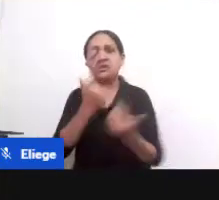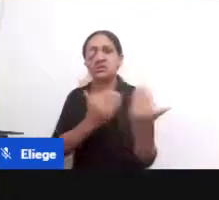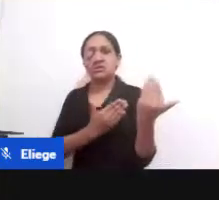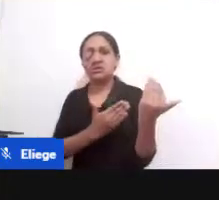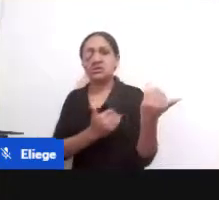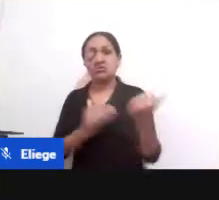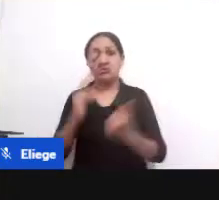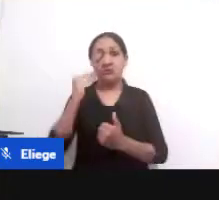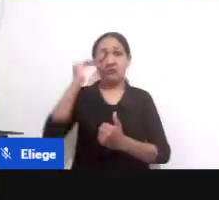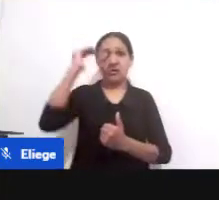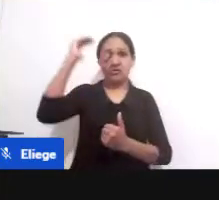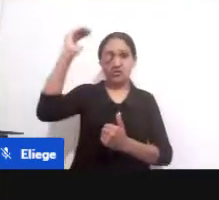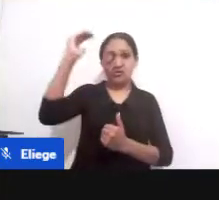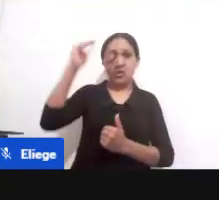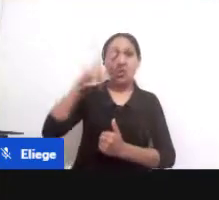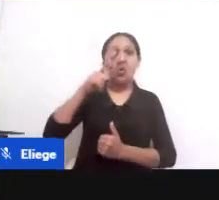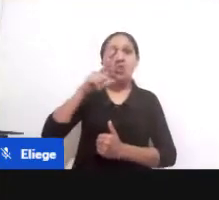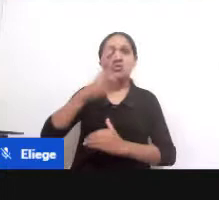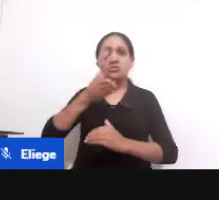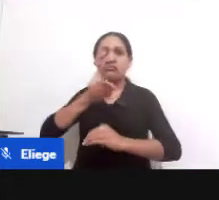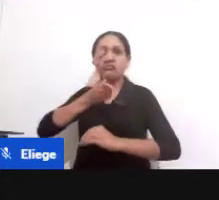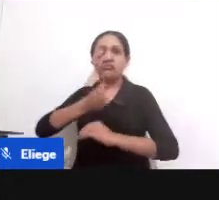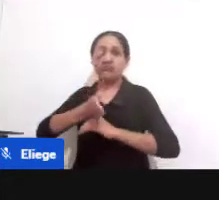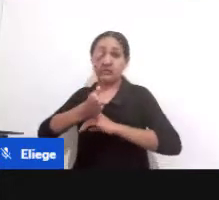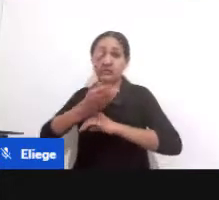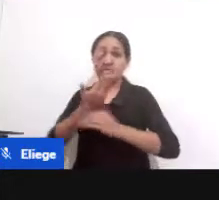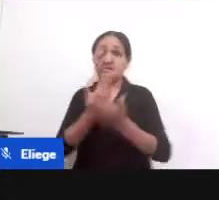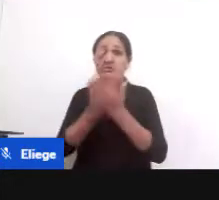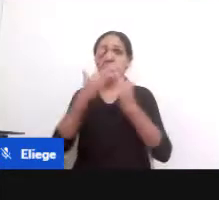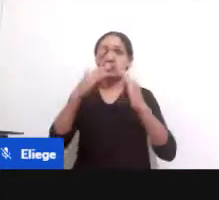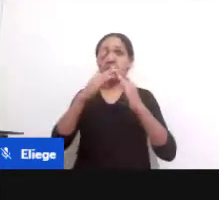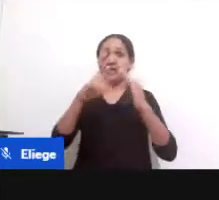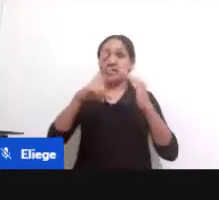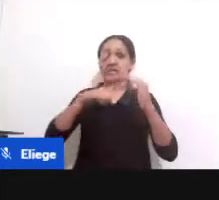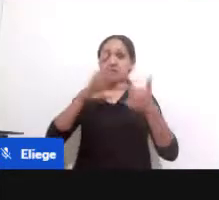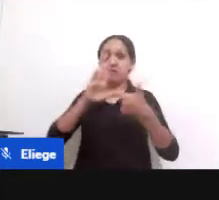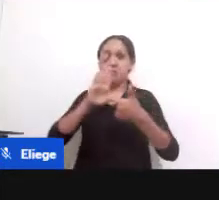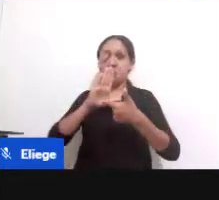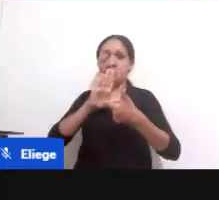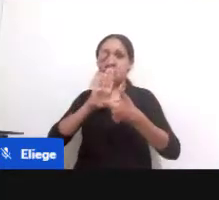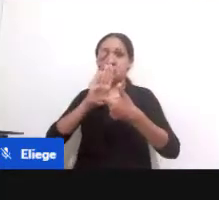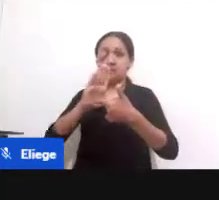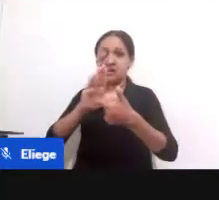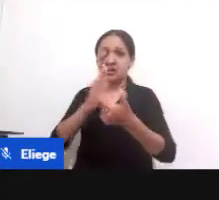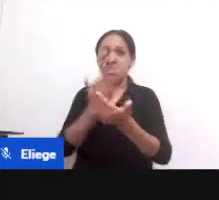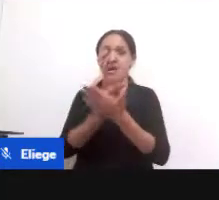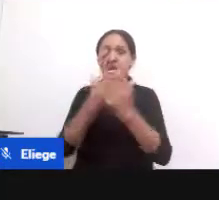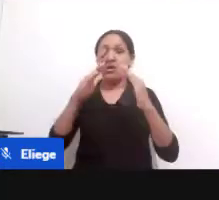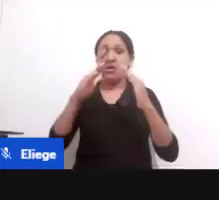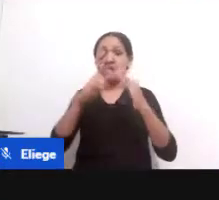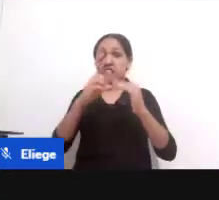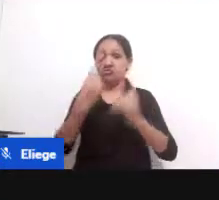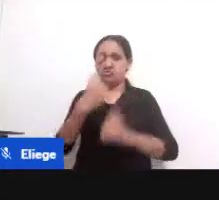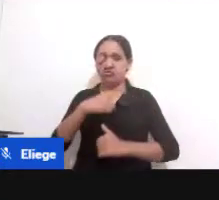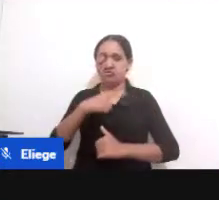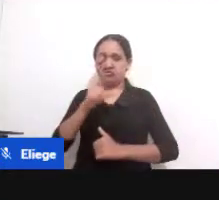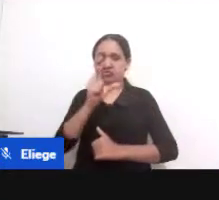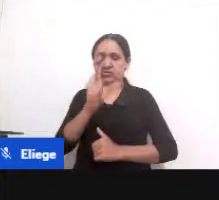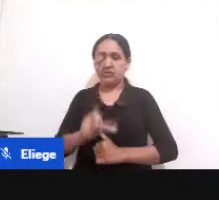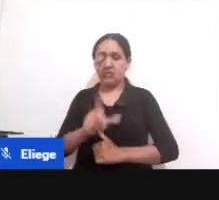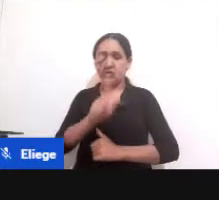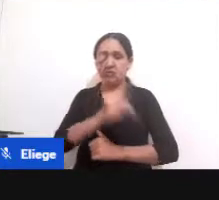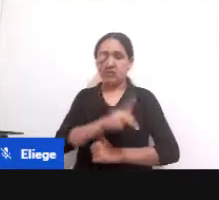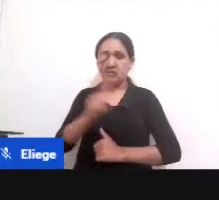a escola, a gente teve esse modelo de aula, onde tinha o professor, os alunos, dependendo